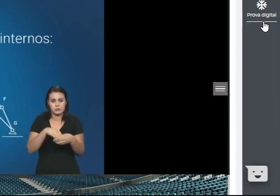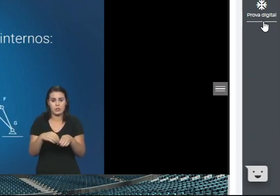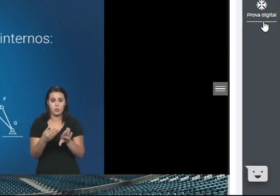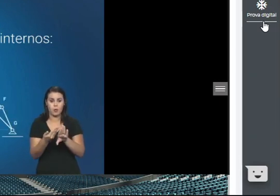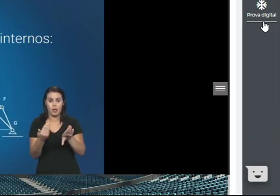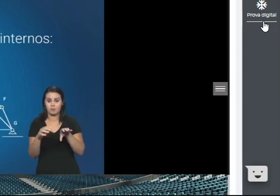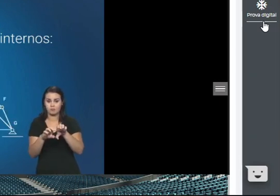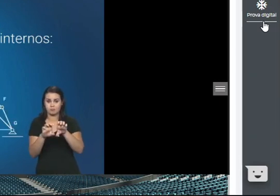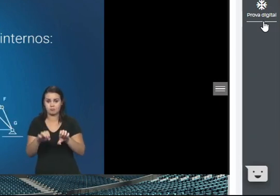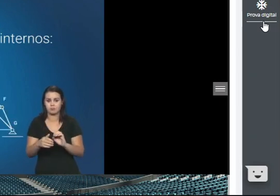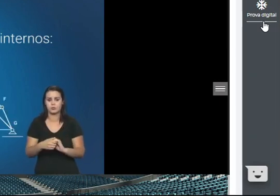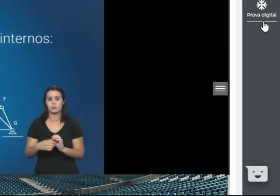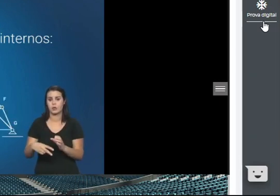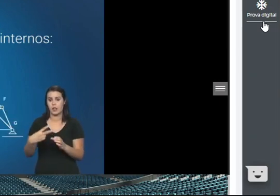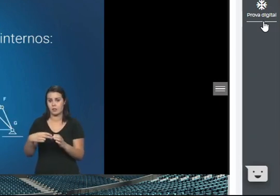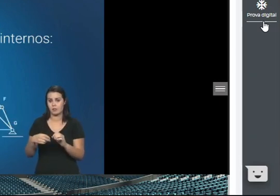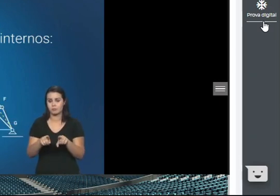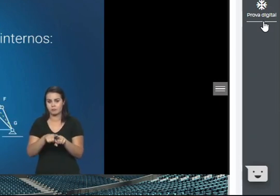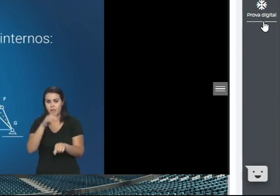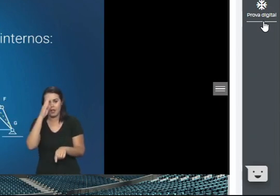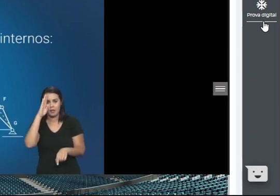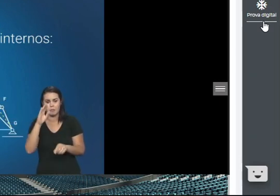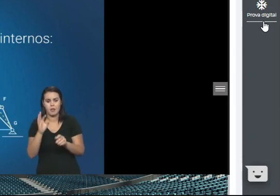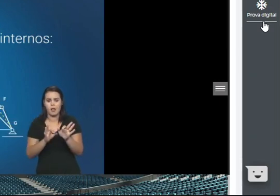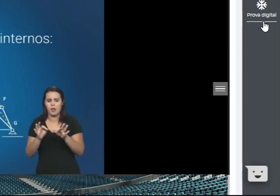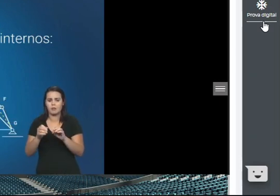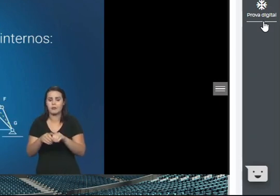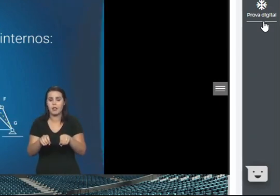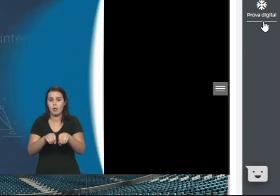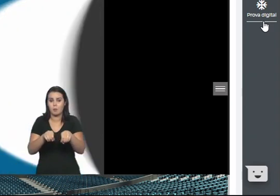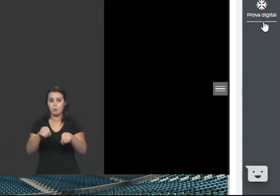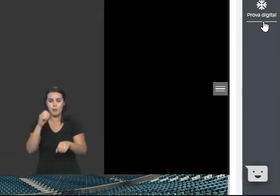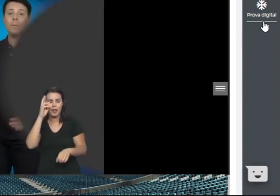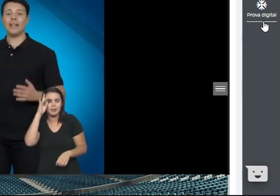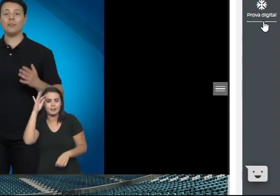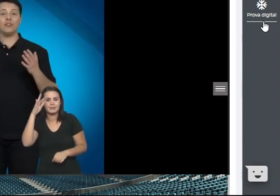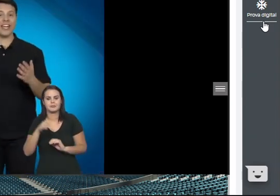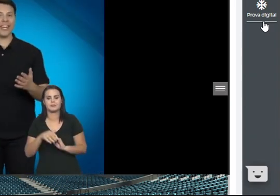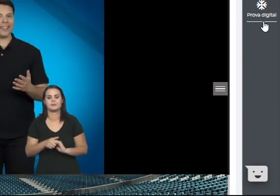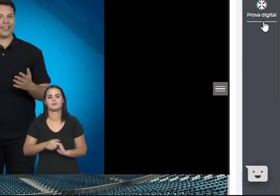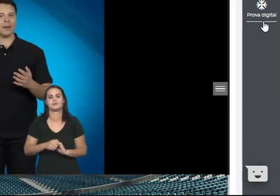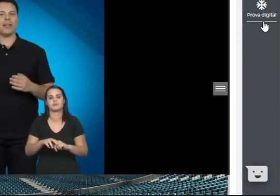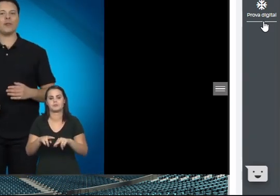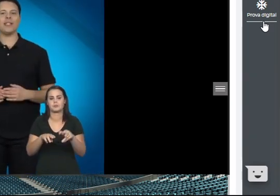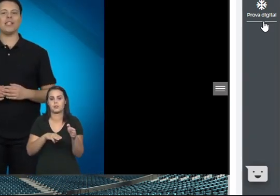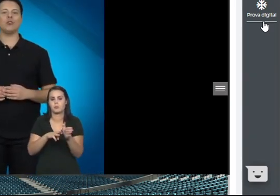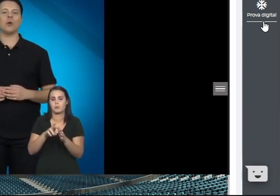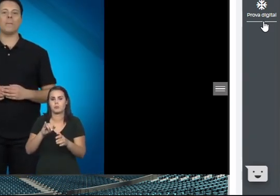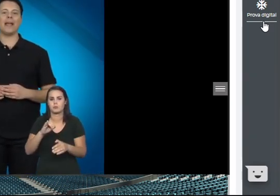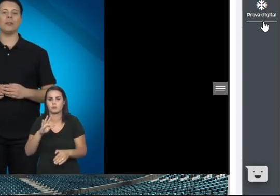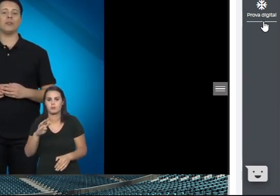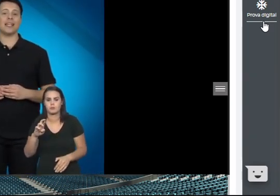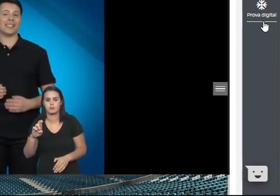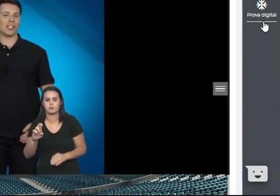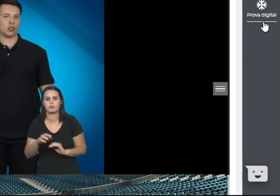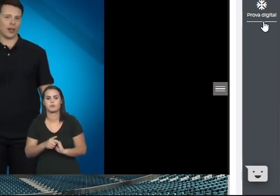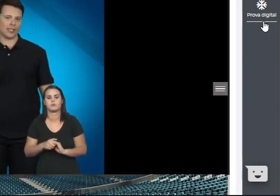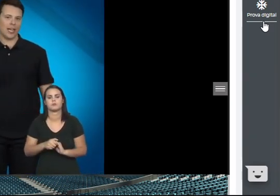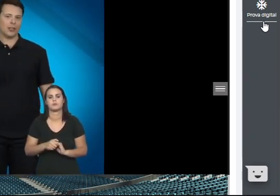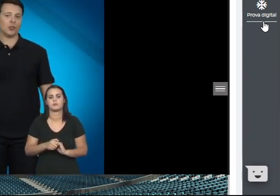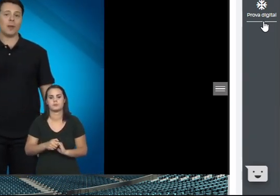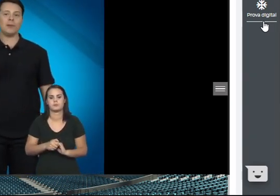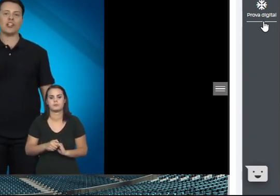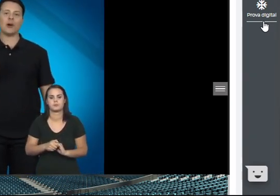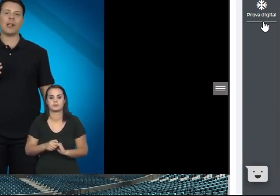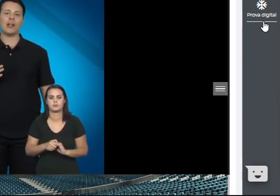treliças secundárias e principais, formadas por barras auxiliares imaginárias. O método de Ritter, também conhecido como método das